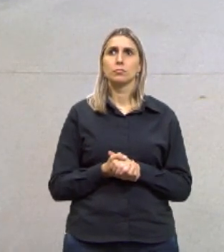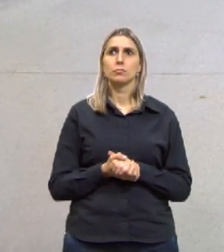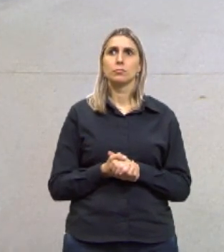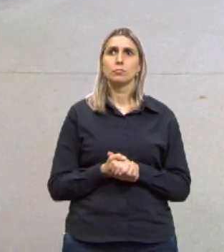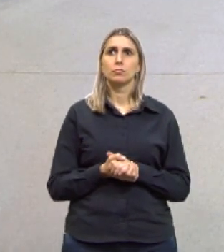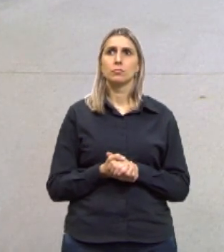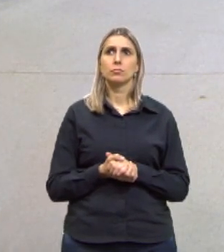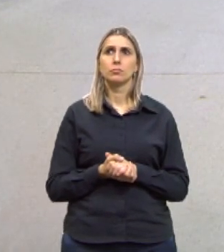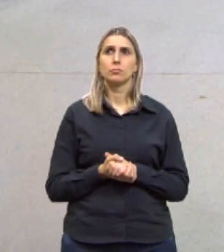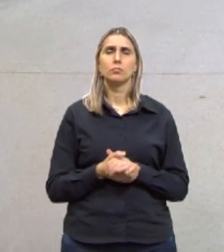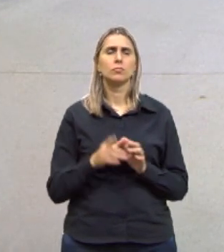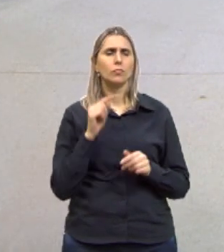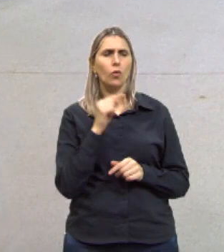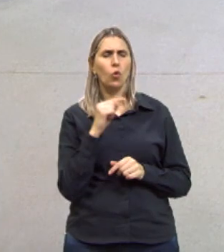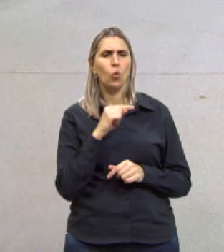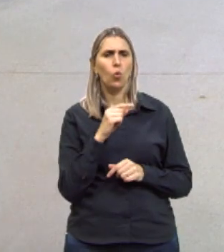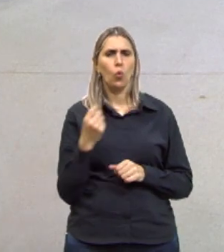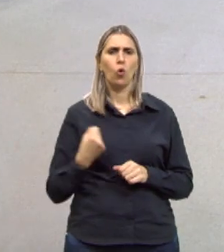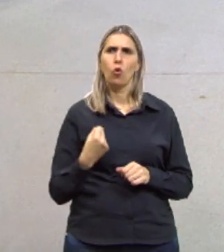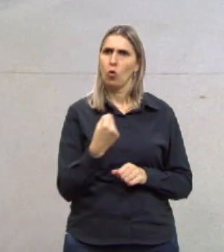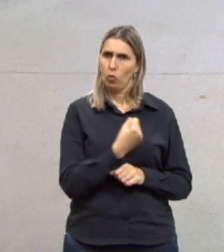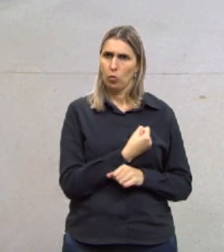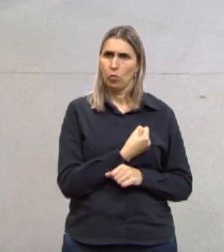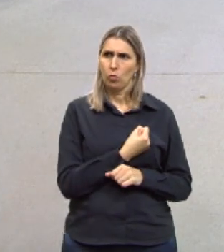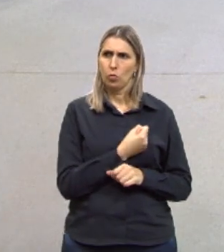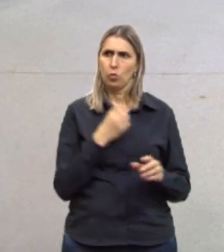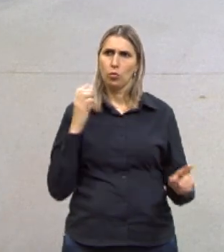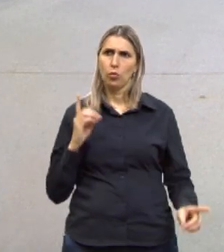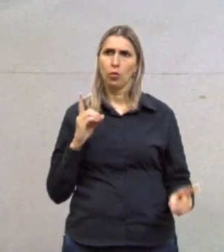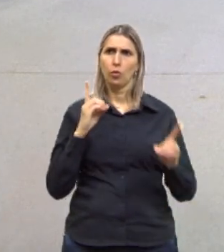verificar se aqueles valores que a gente